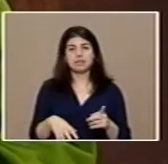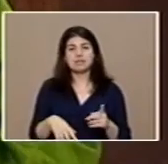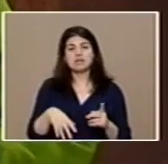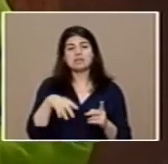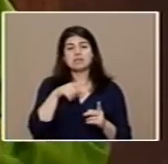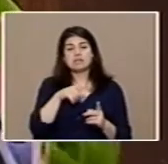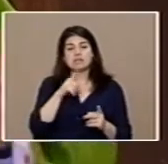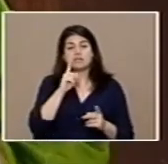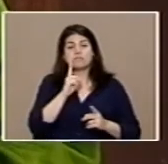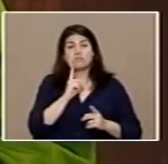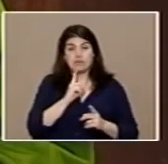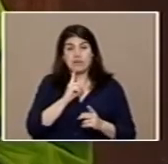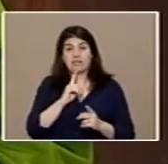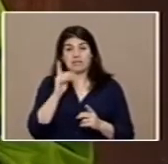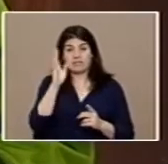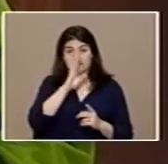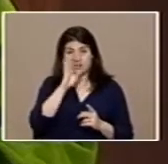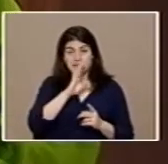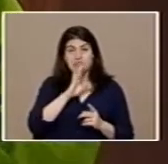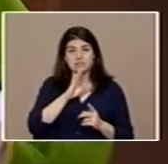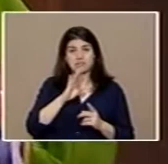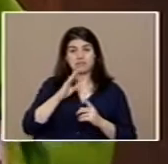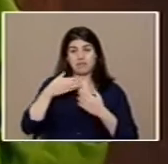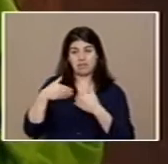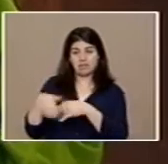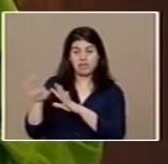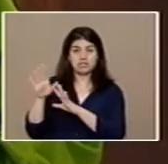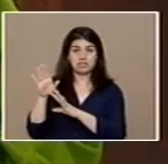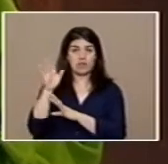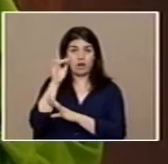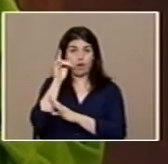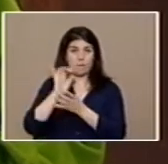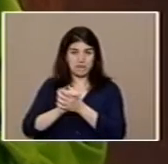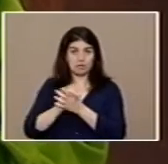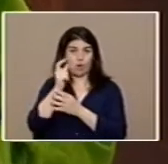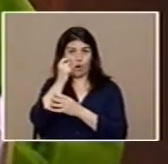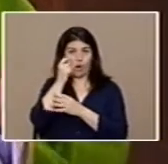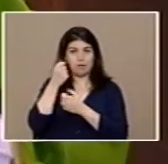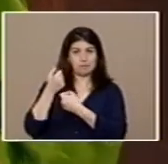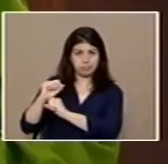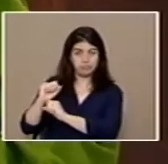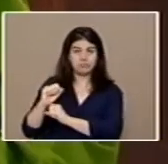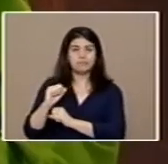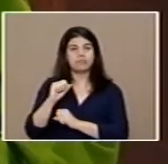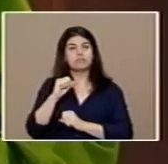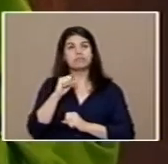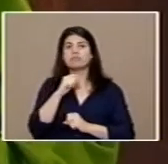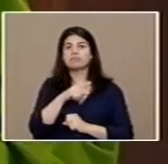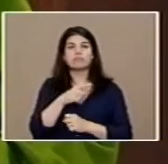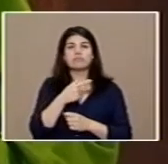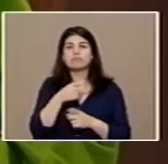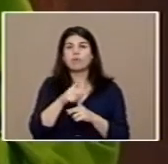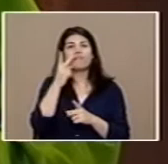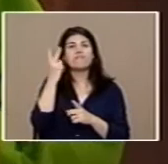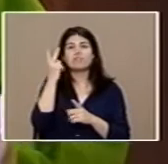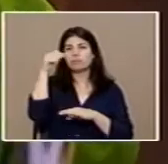numa condição terrível não tinha quem cuidasse dela não tinha quem a sustentasse